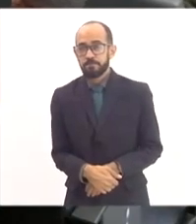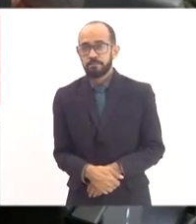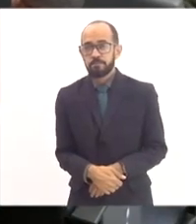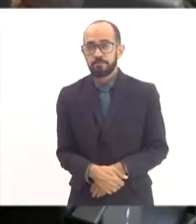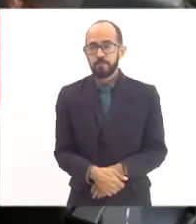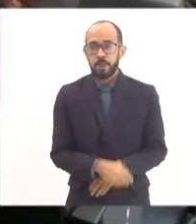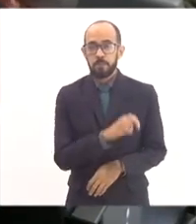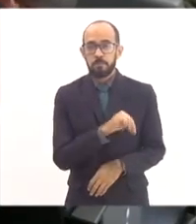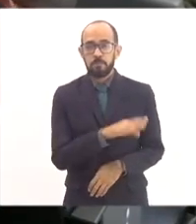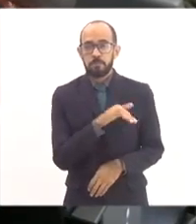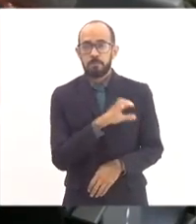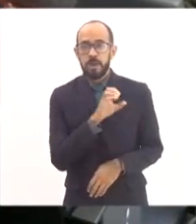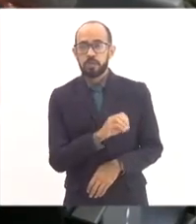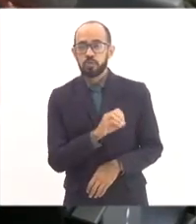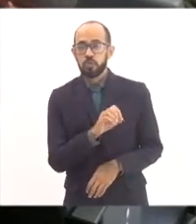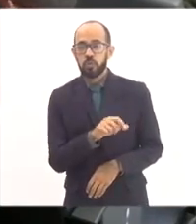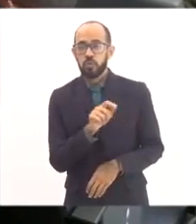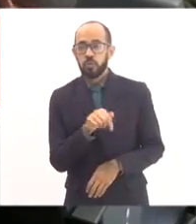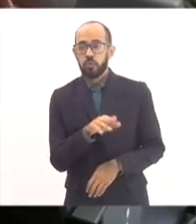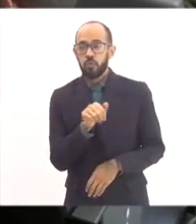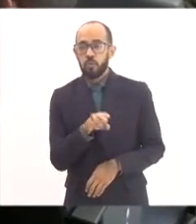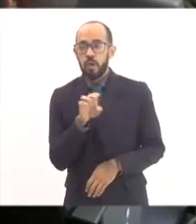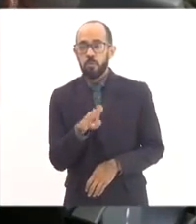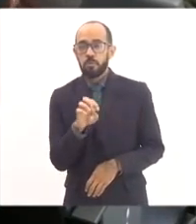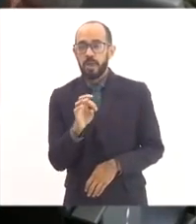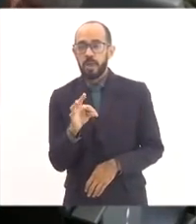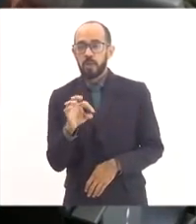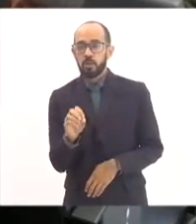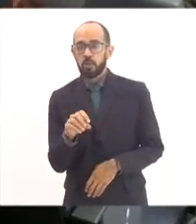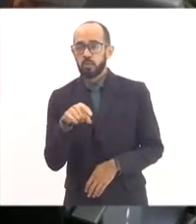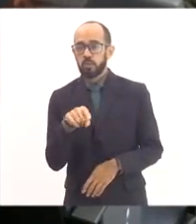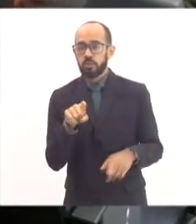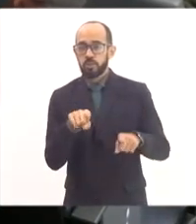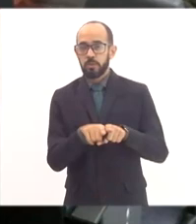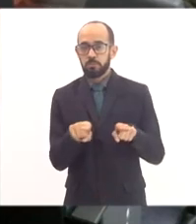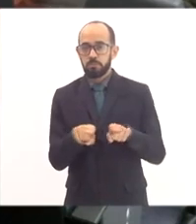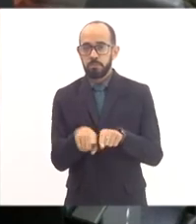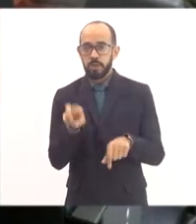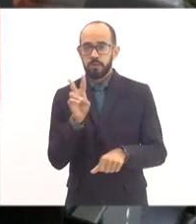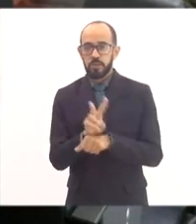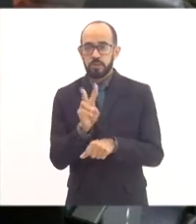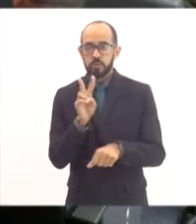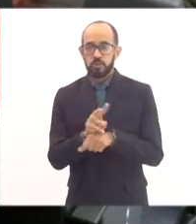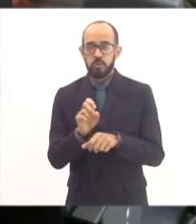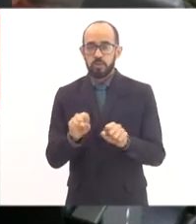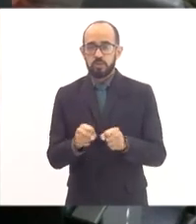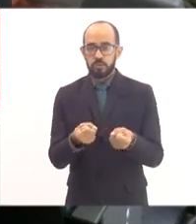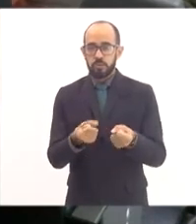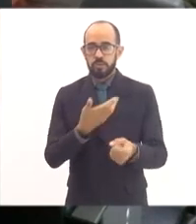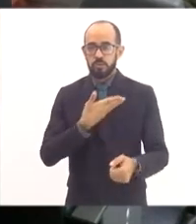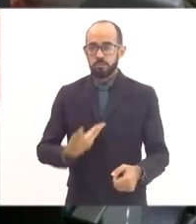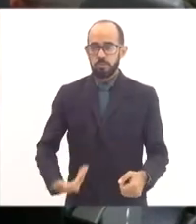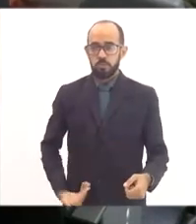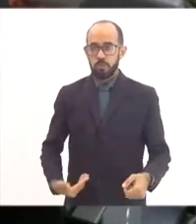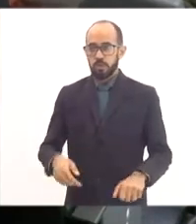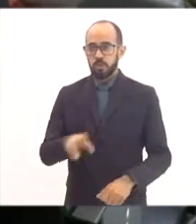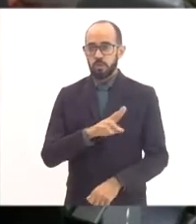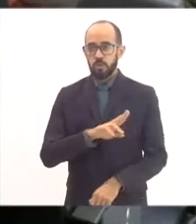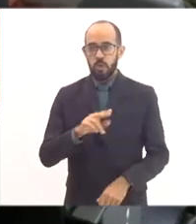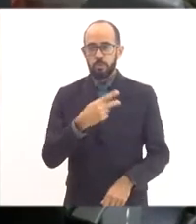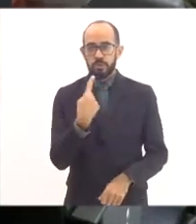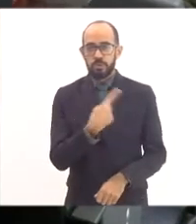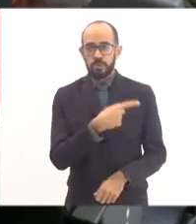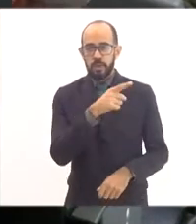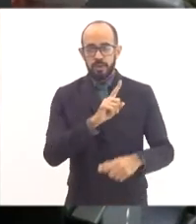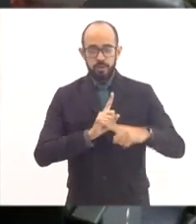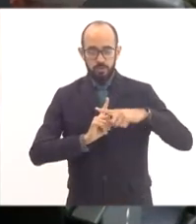Deputado Márcio Gualberto, com seu poder de mandato, defensor da segurança pública, e com seu enorme crucifixo para